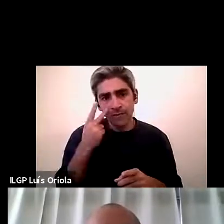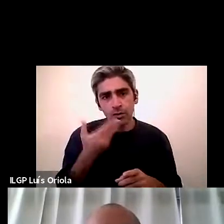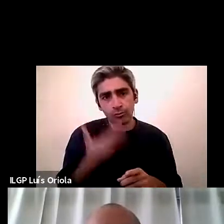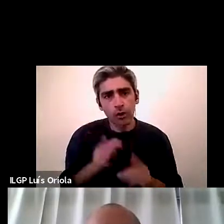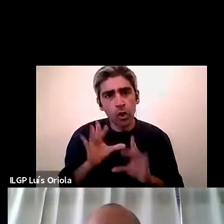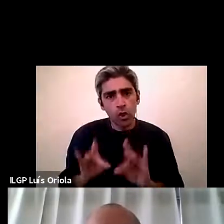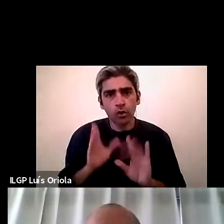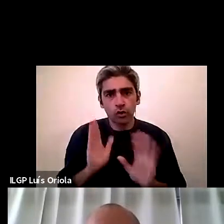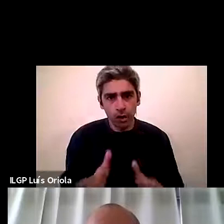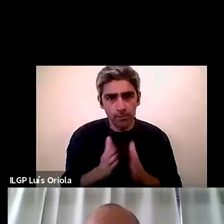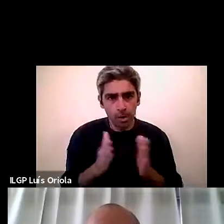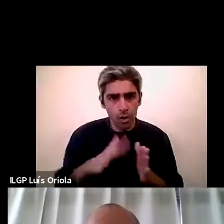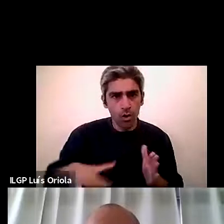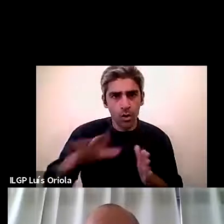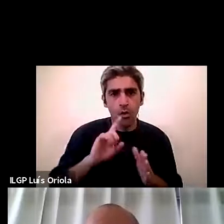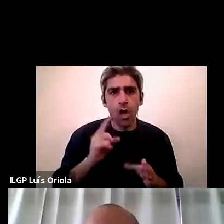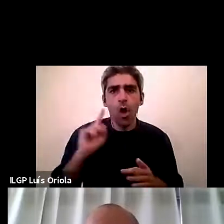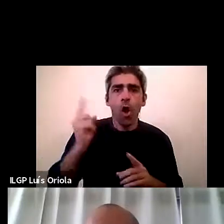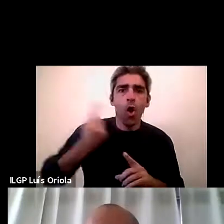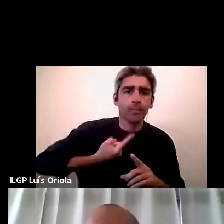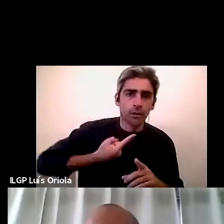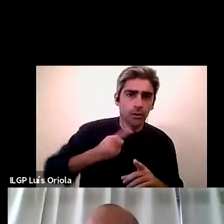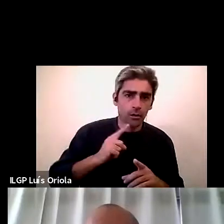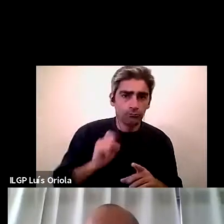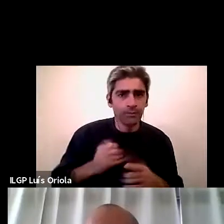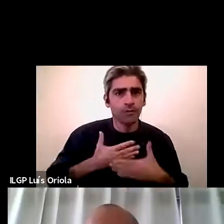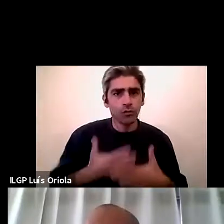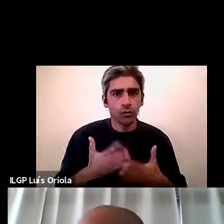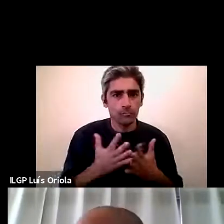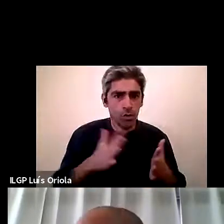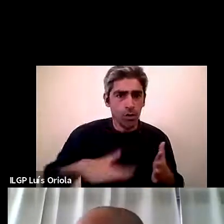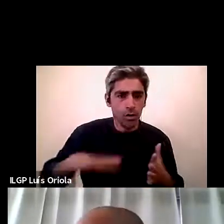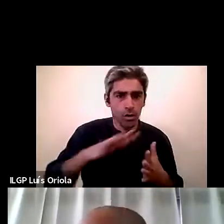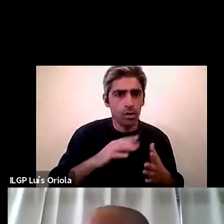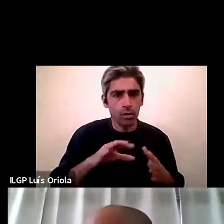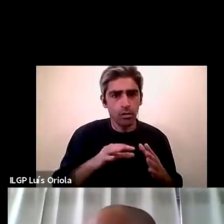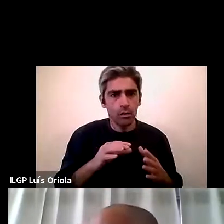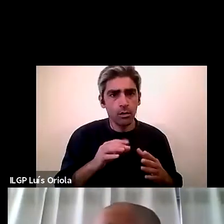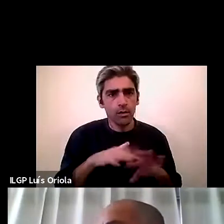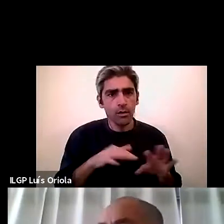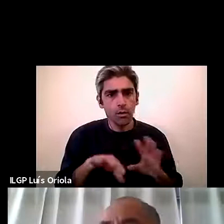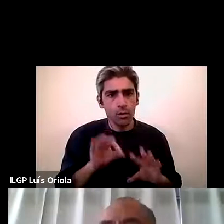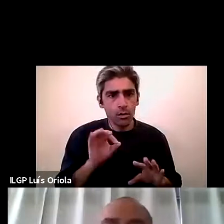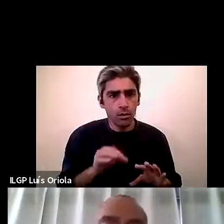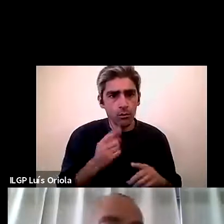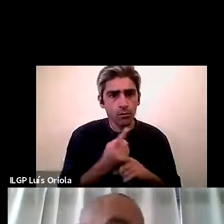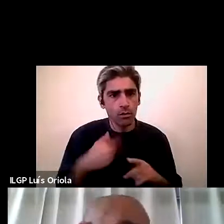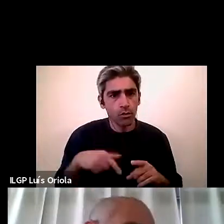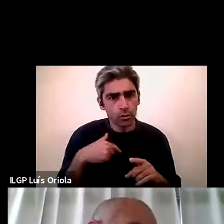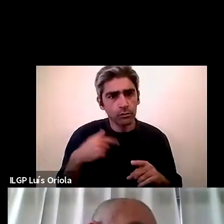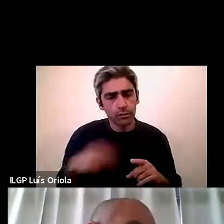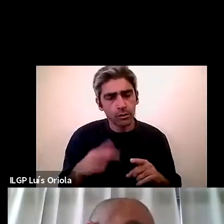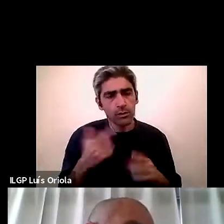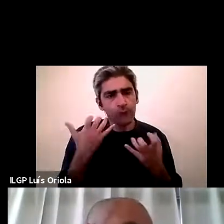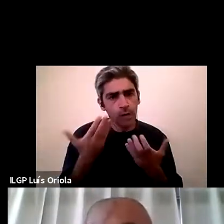experiência. Não é ninguém que nos obriga, é uma coisa voluntária, uma coisa por opção, porque somos detentores